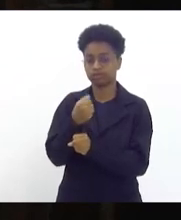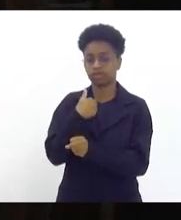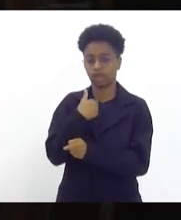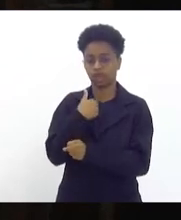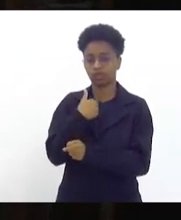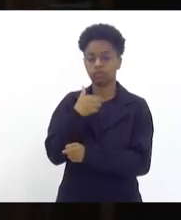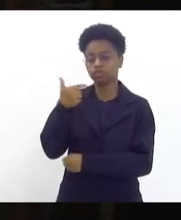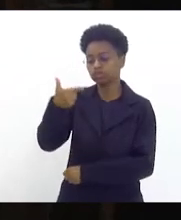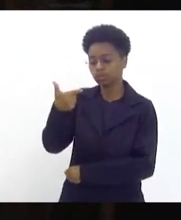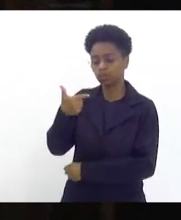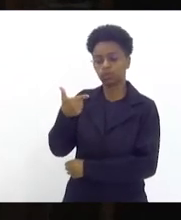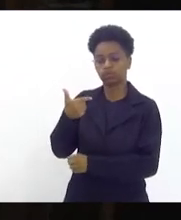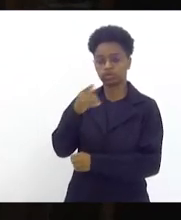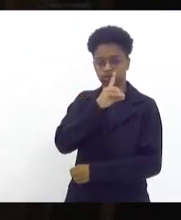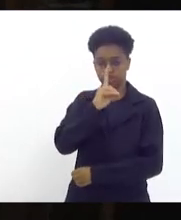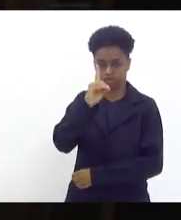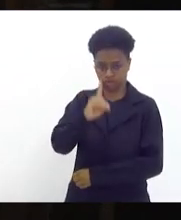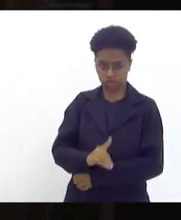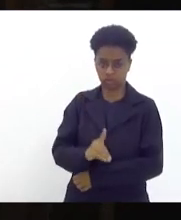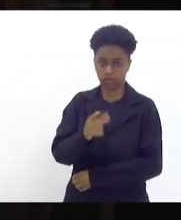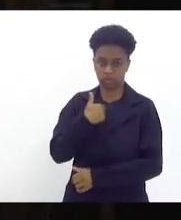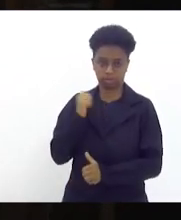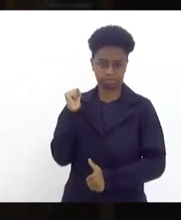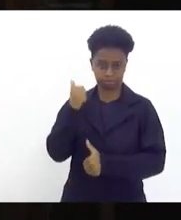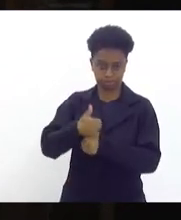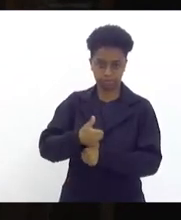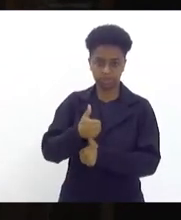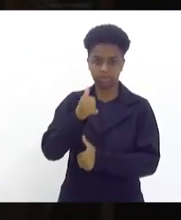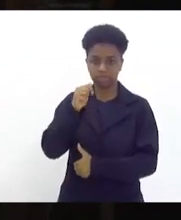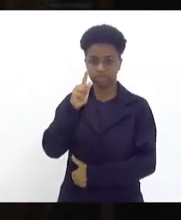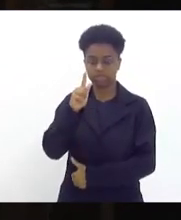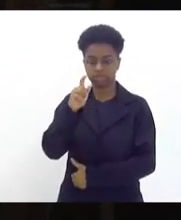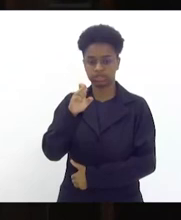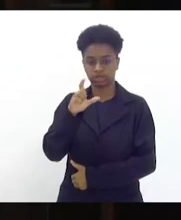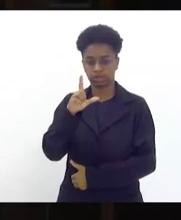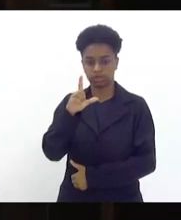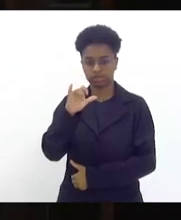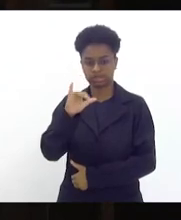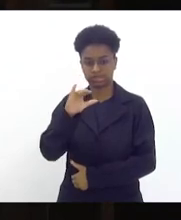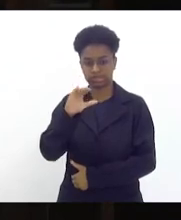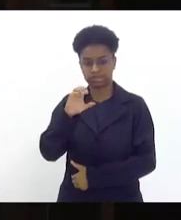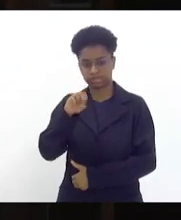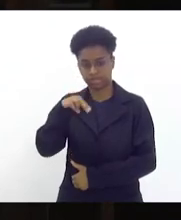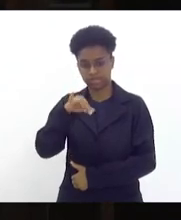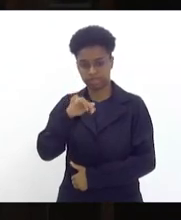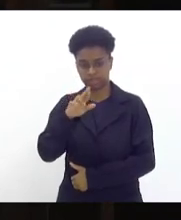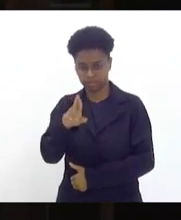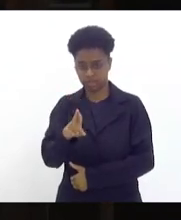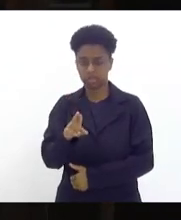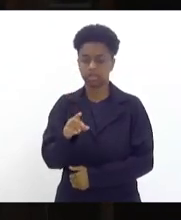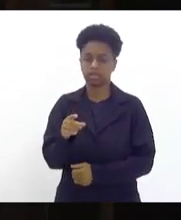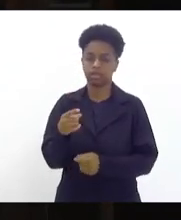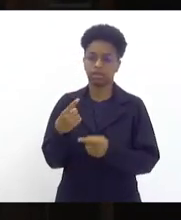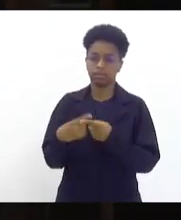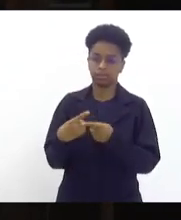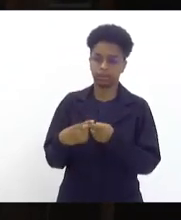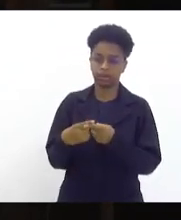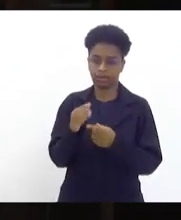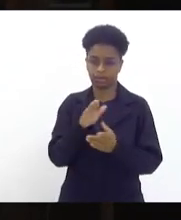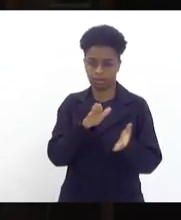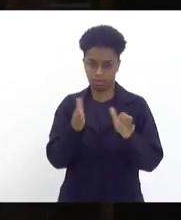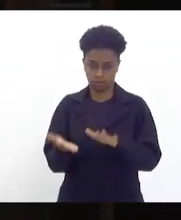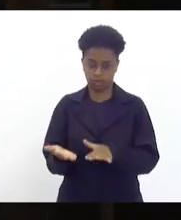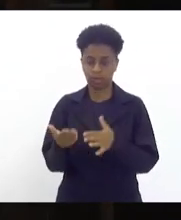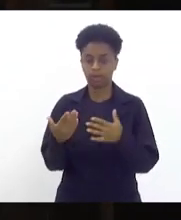a segunda Diretoria da Maria do céu eu substitui o gel Ceni que era o diretor social do Clube Municipal Nando Quilombo que veio a falecer